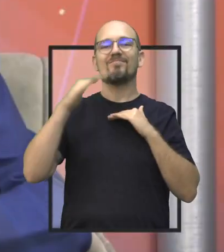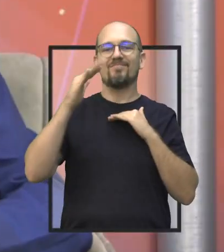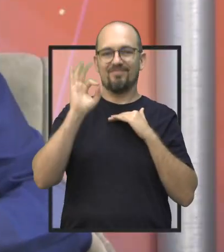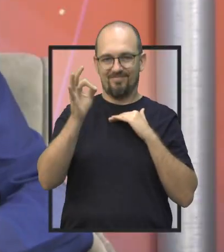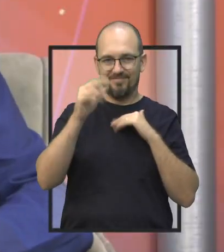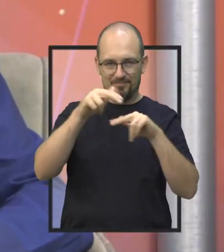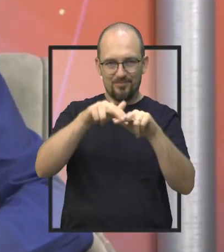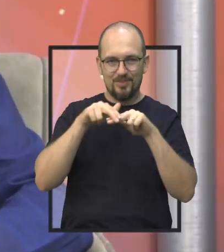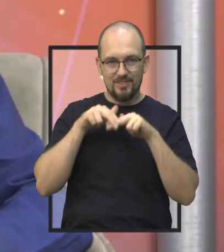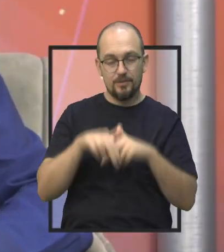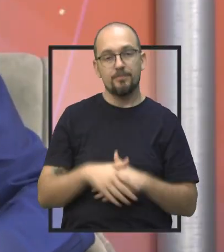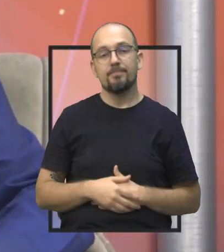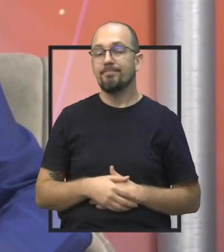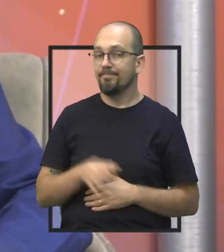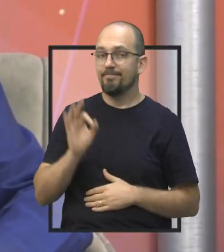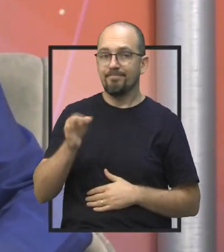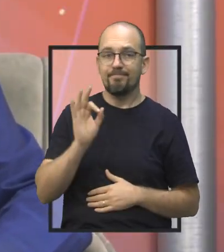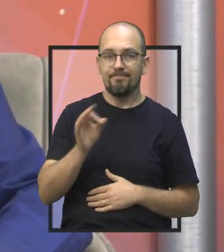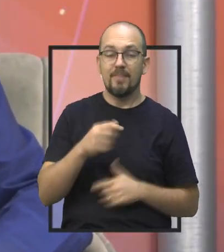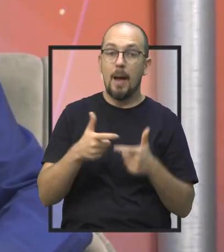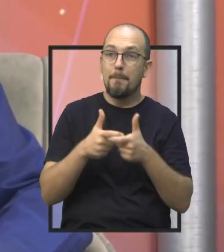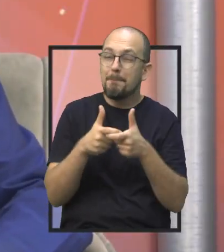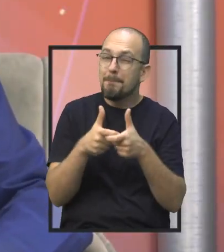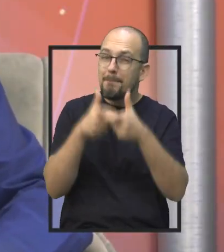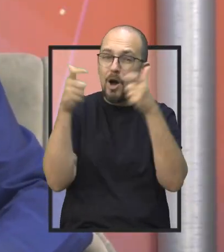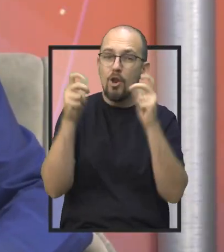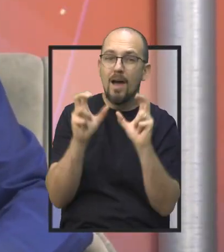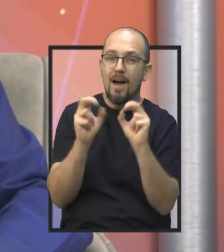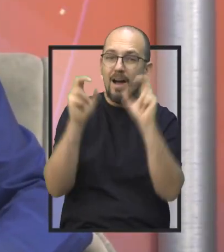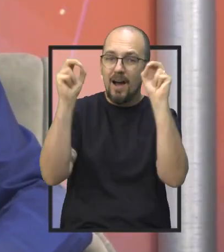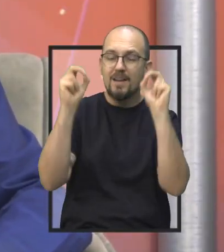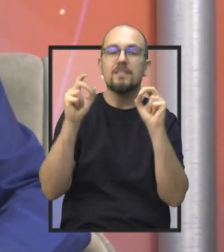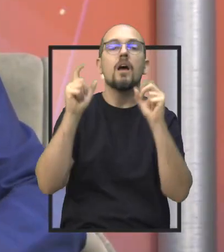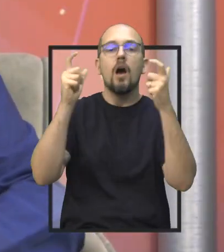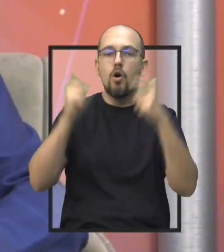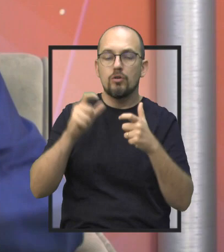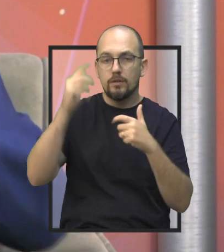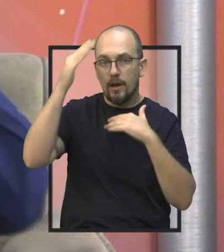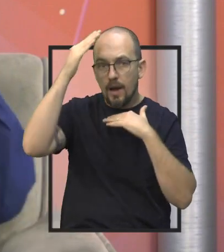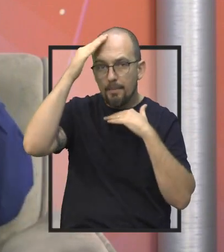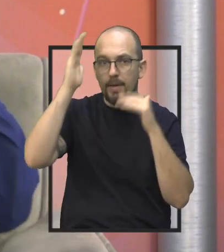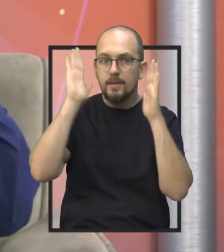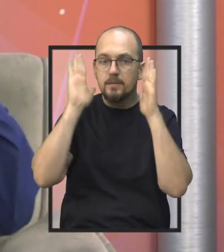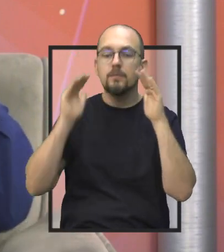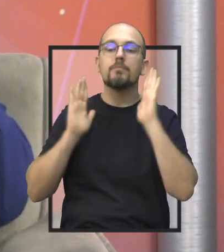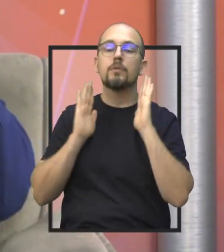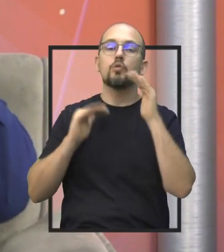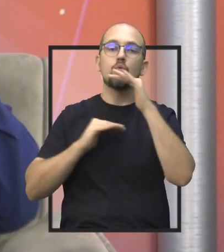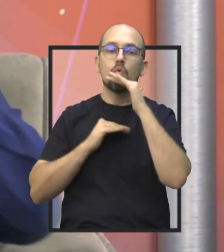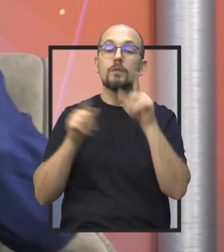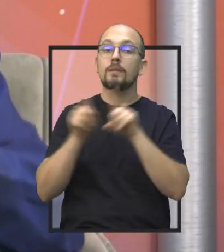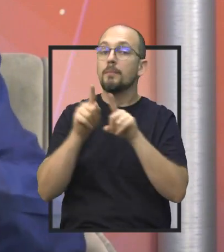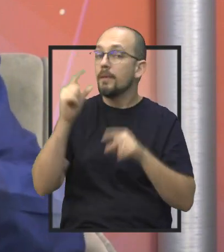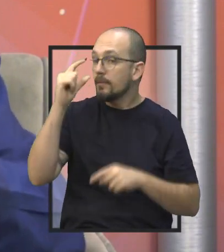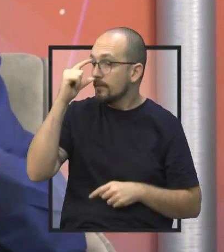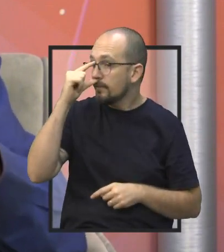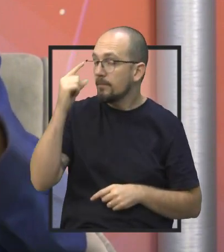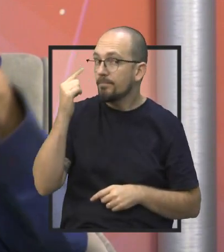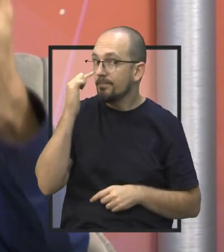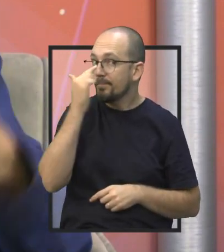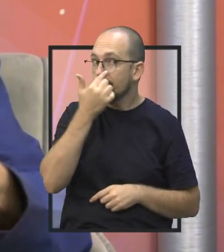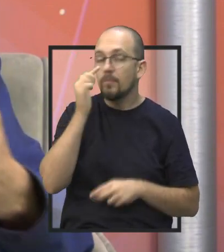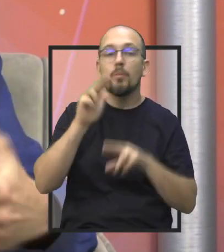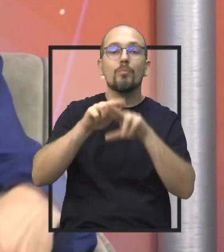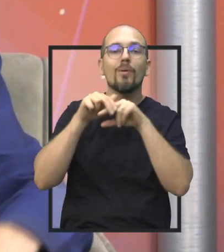A maior parte do câncer de pele incide na cabeça e pescoço e também no nariz, que é mais